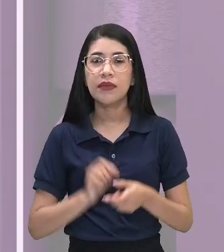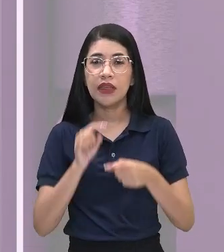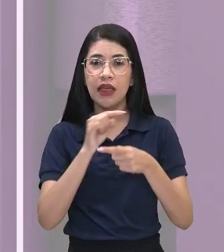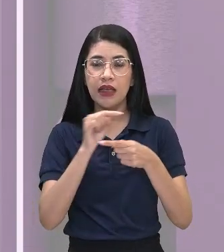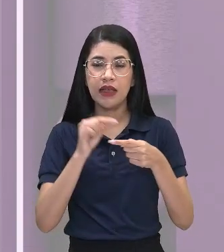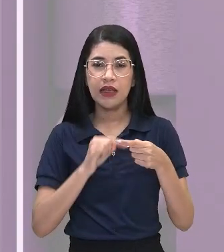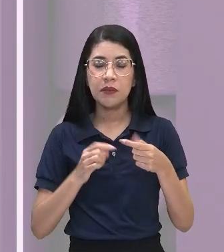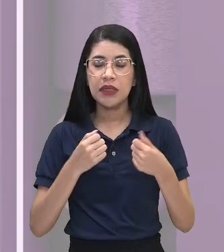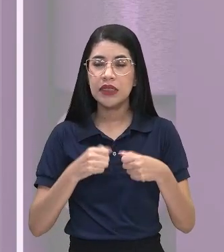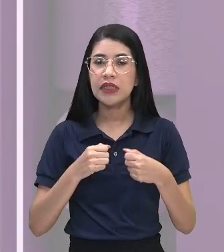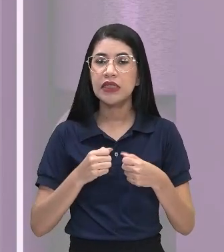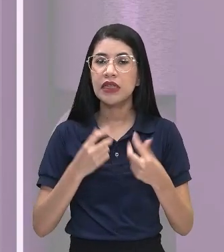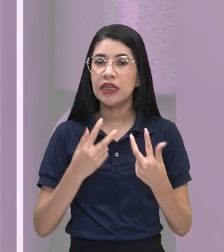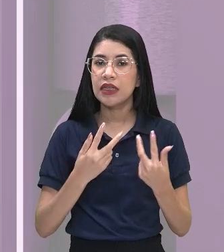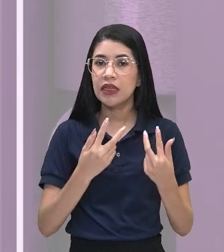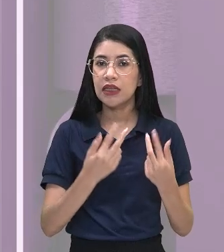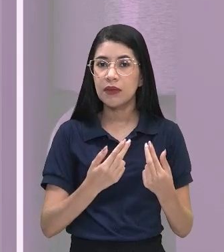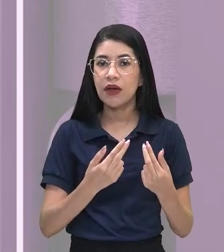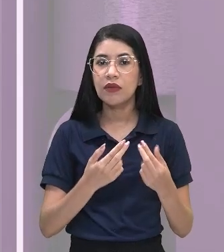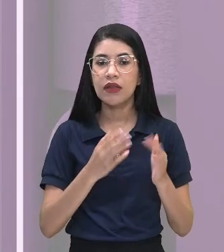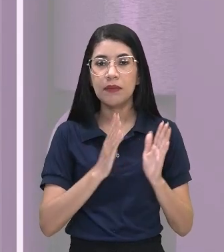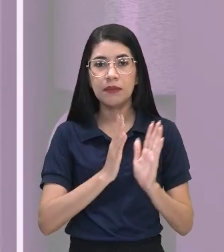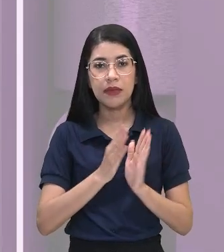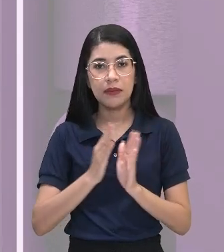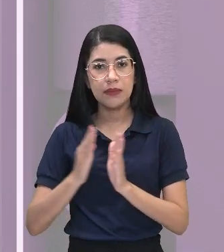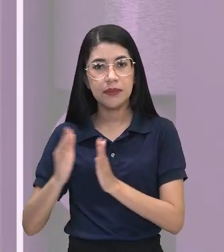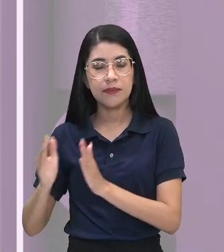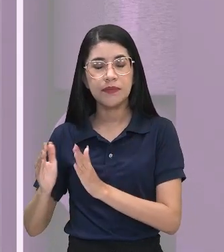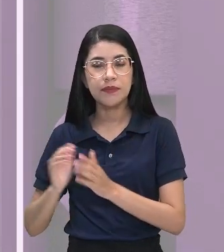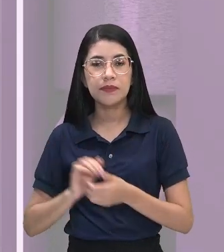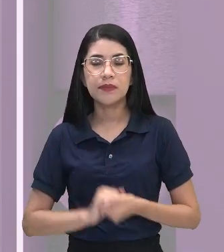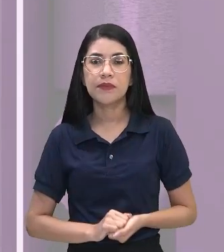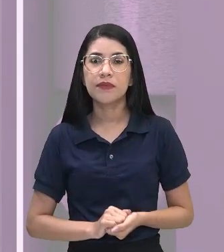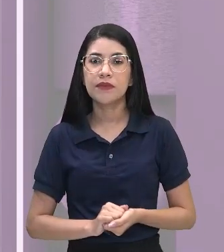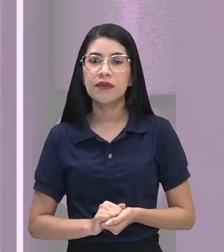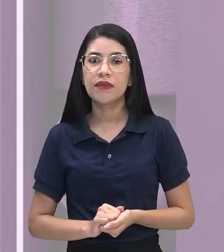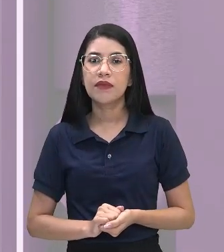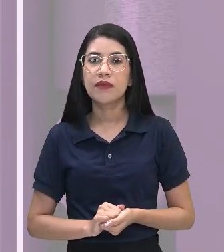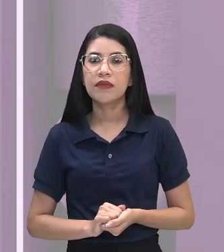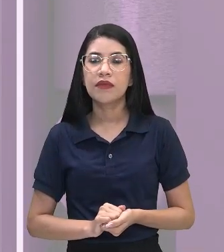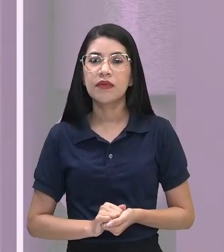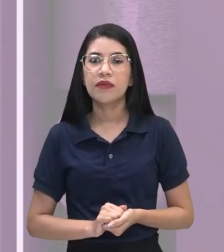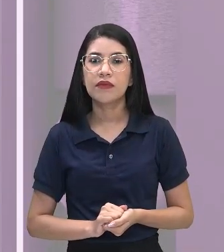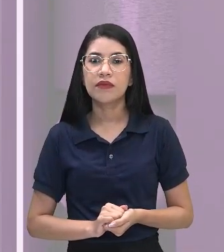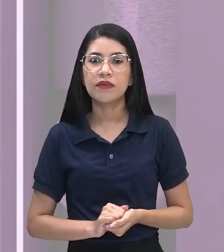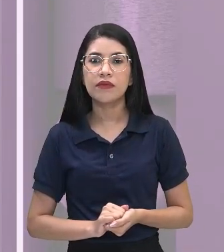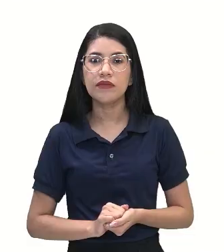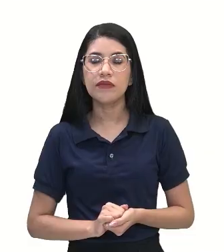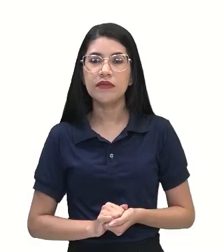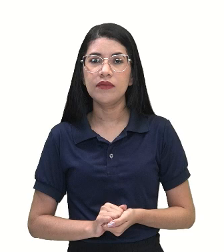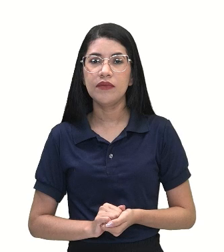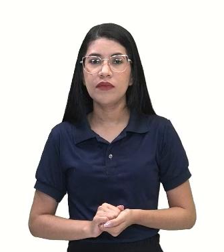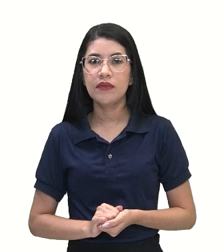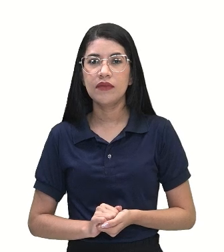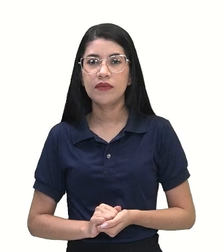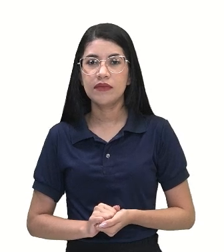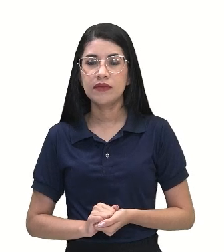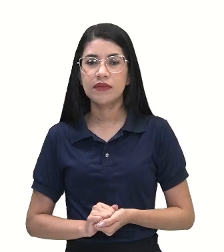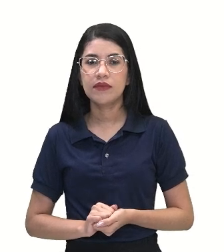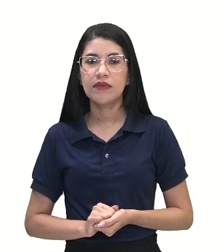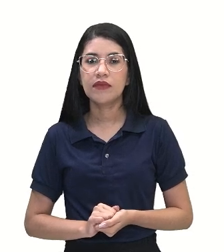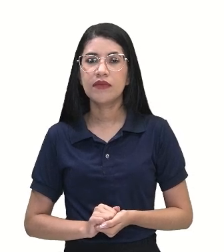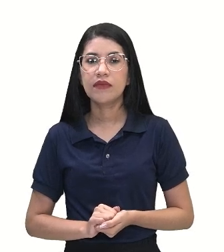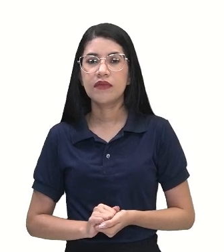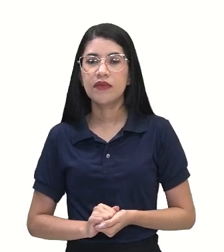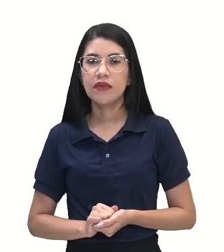ser a mesma em toda a sequência, tá bom? Então, isso é razão. Vamos voltar para lá.